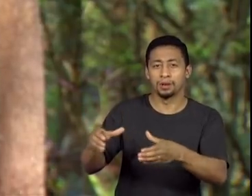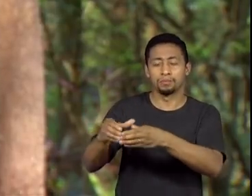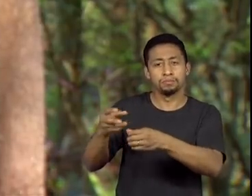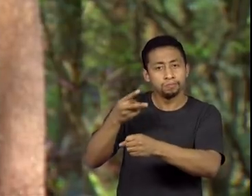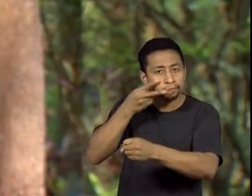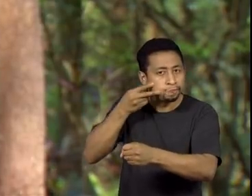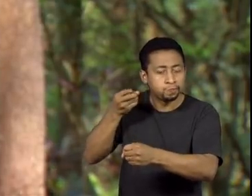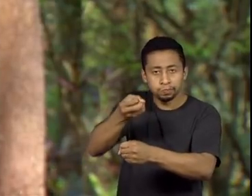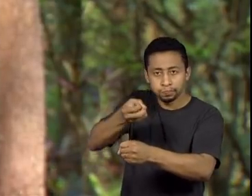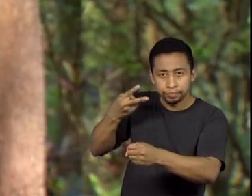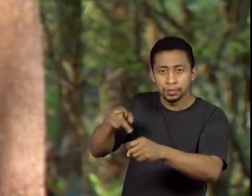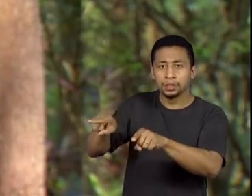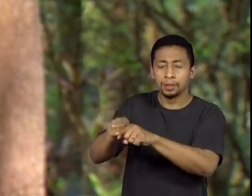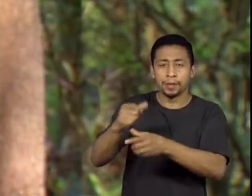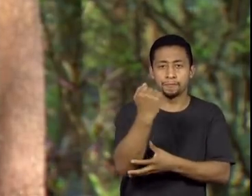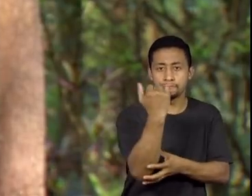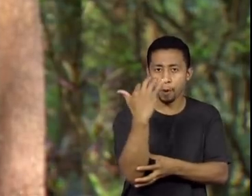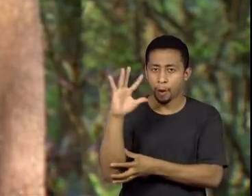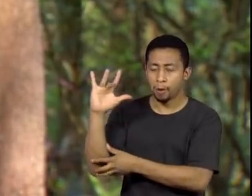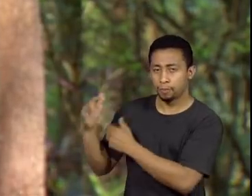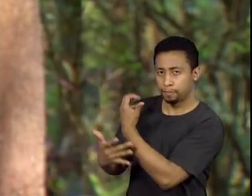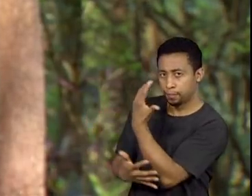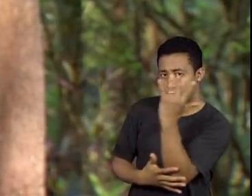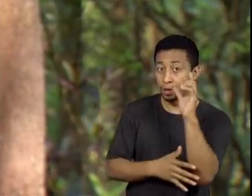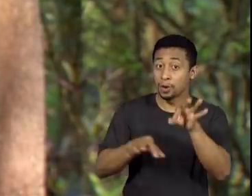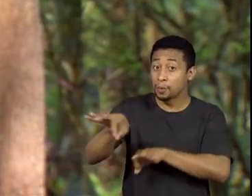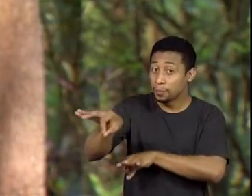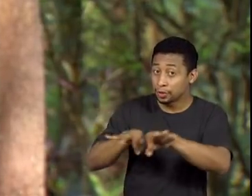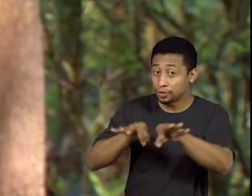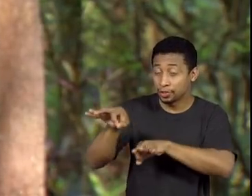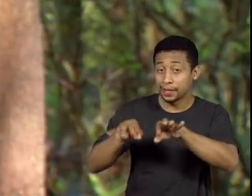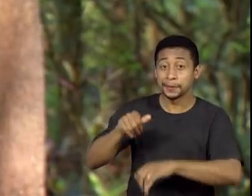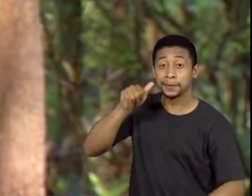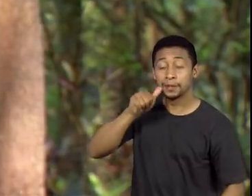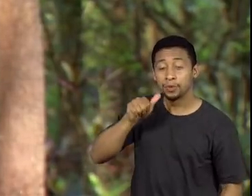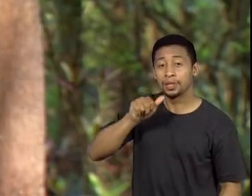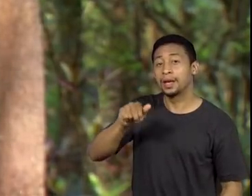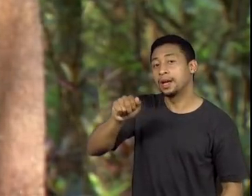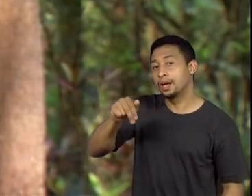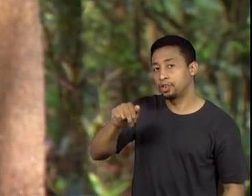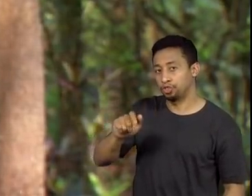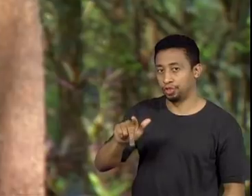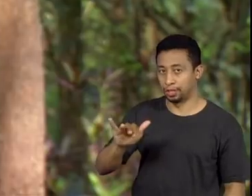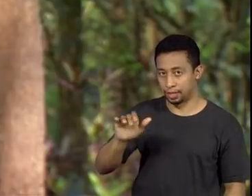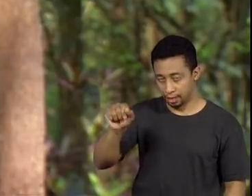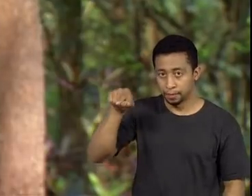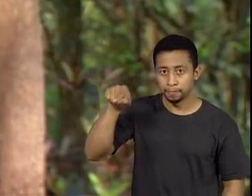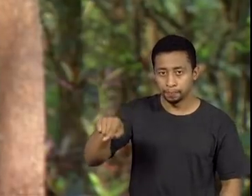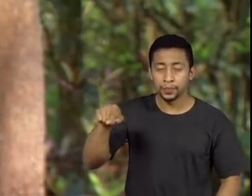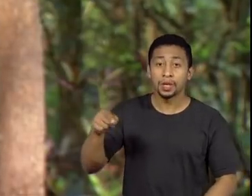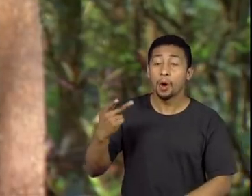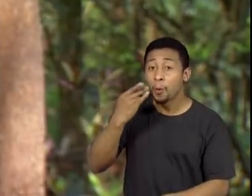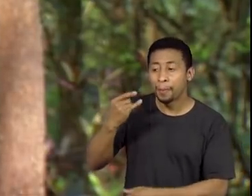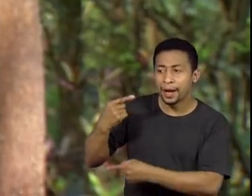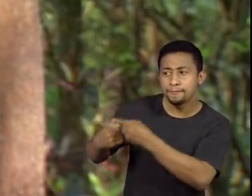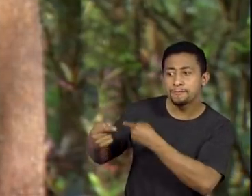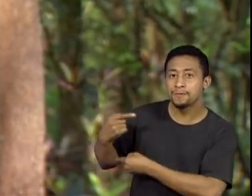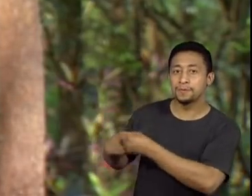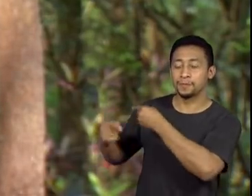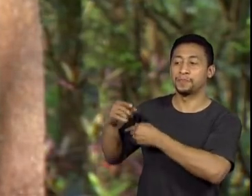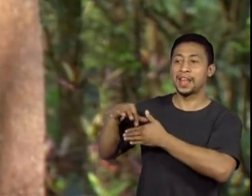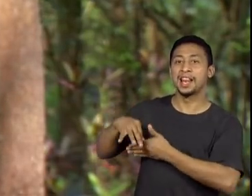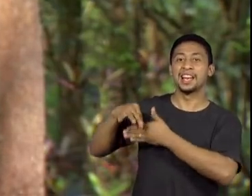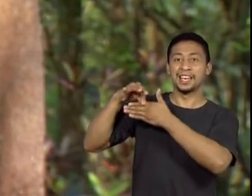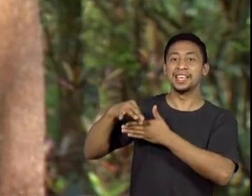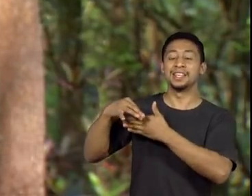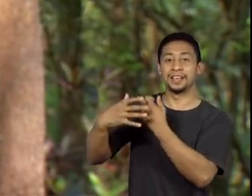o projeto da militante socioambiental Ângela Mendes, inspirada no pai Chico Mendes, líder seringueiro e